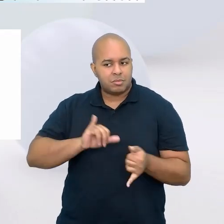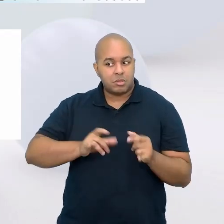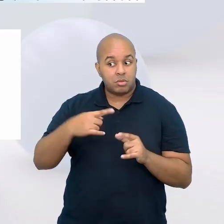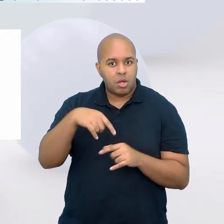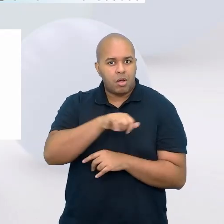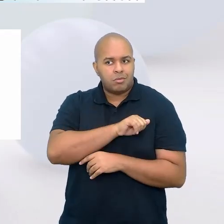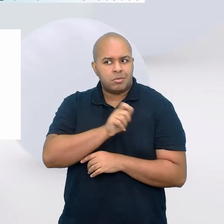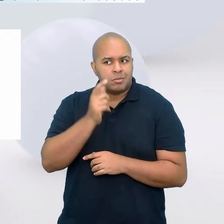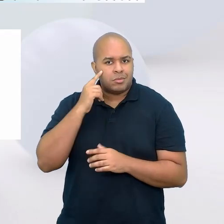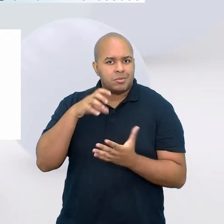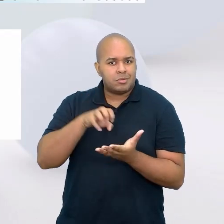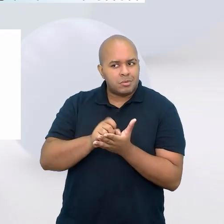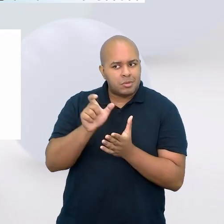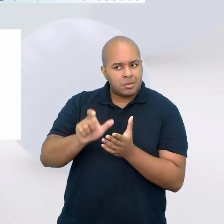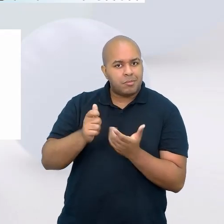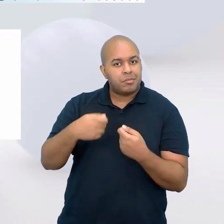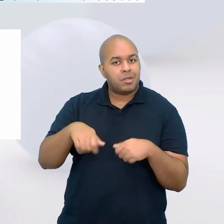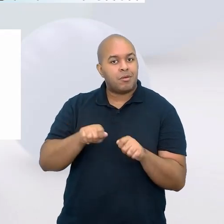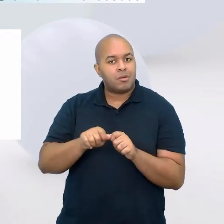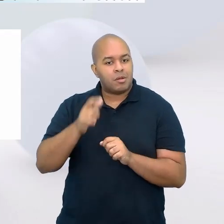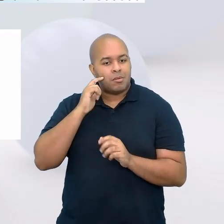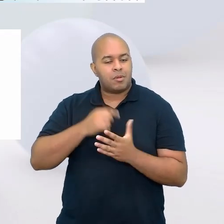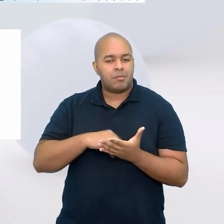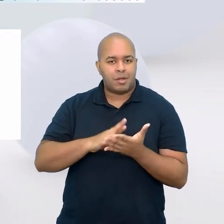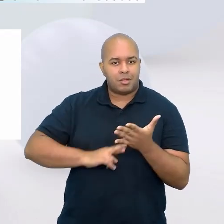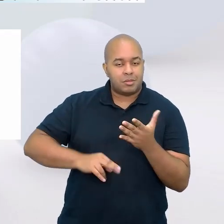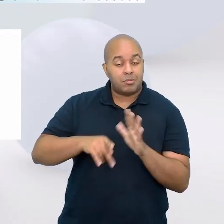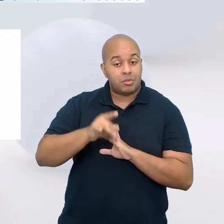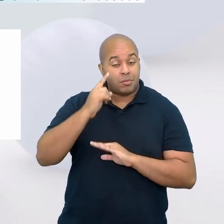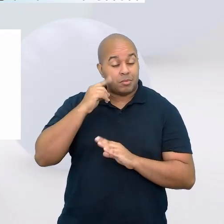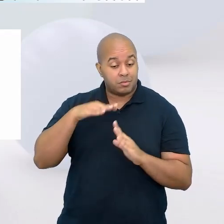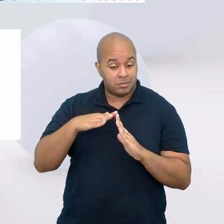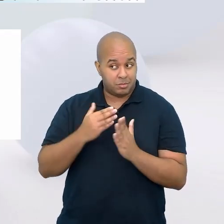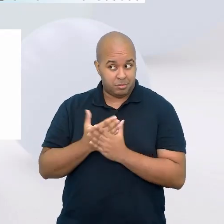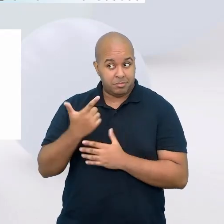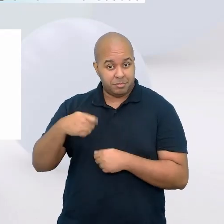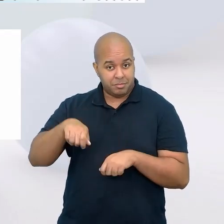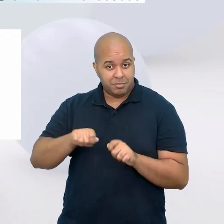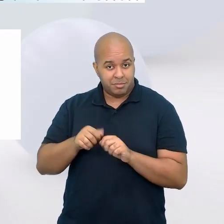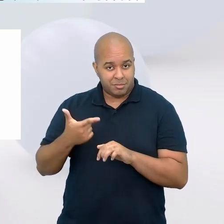os estudantes para se inscrever Precisam fazer uma redação na escola